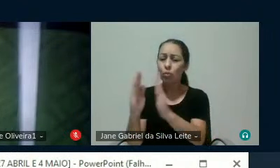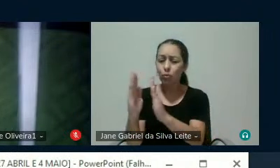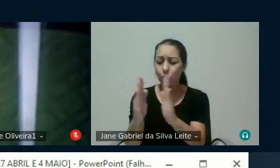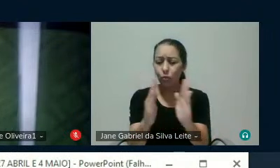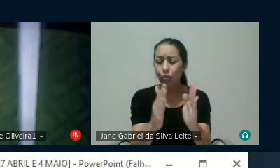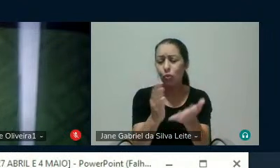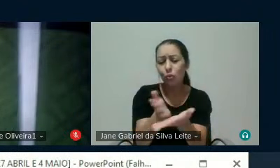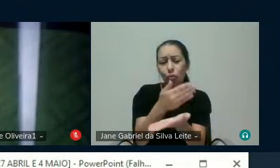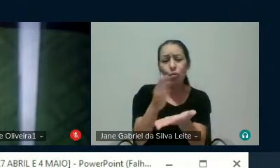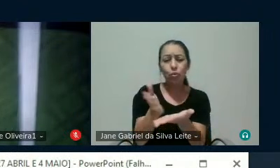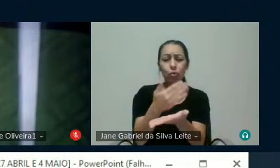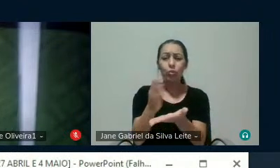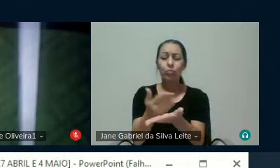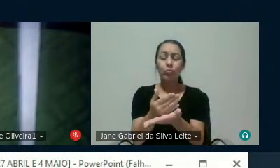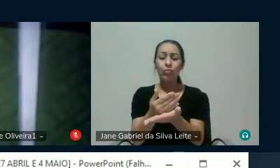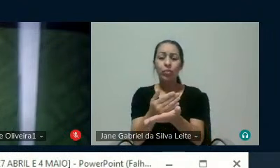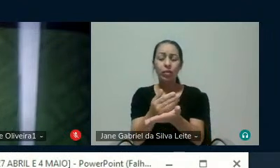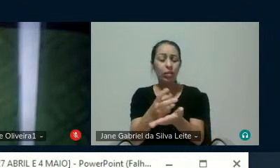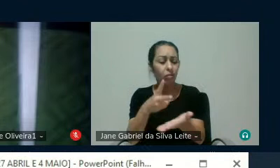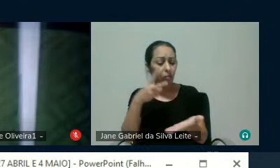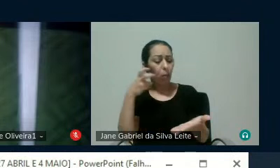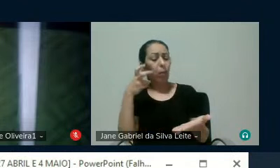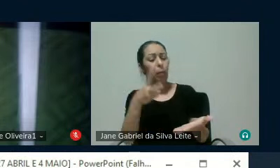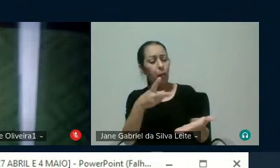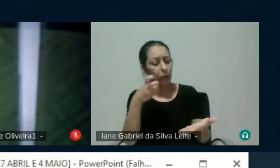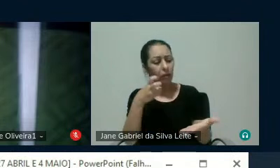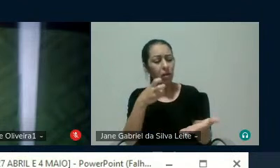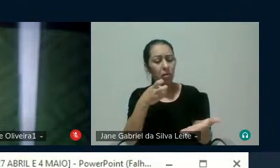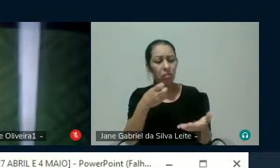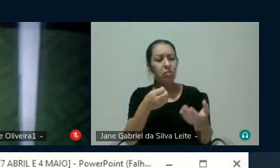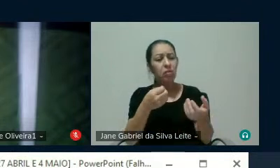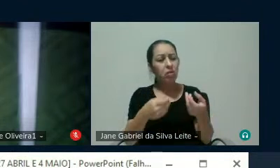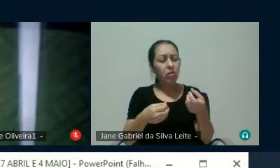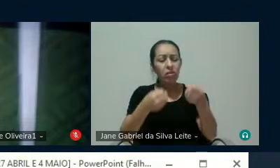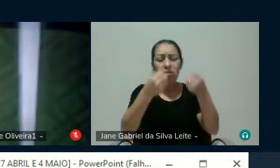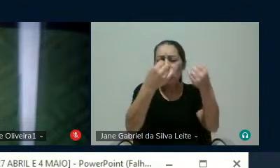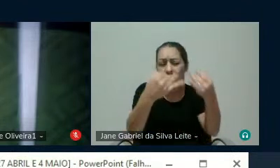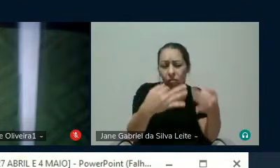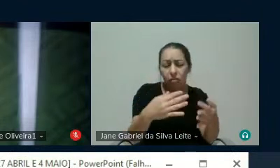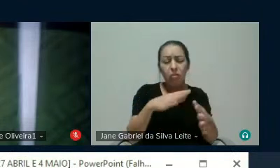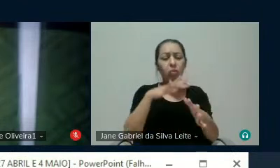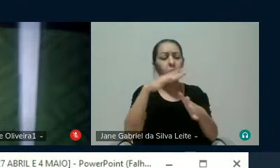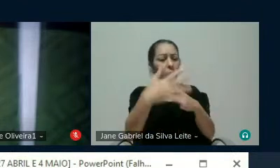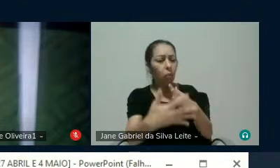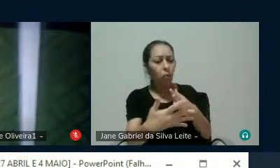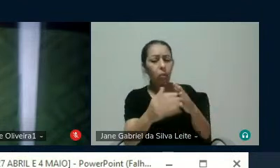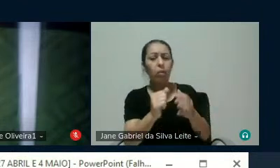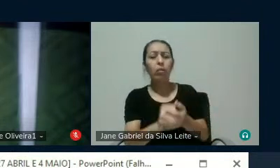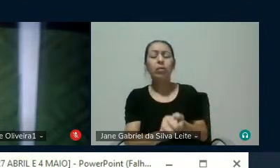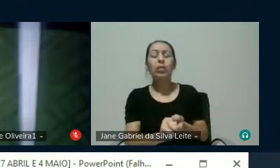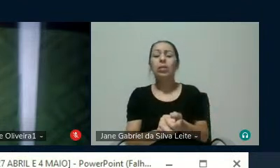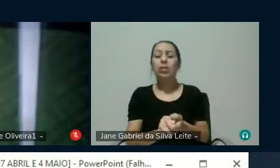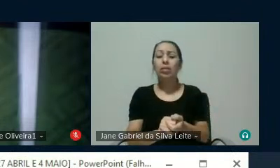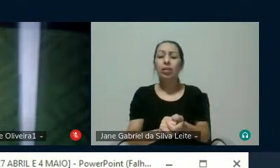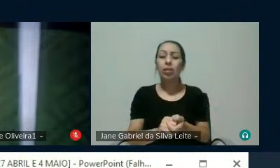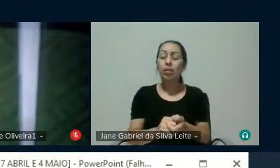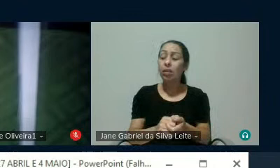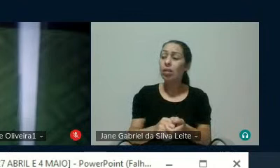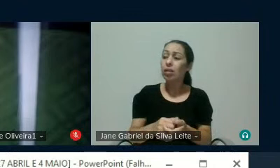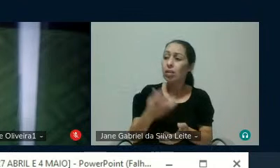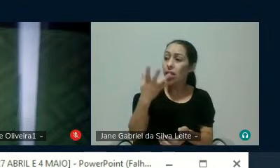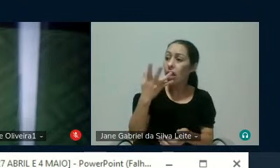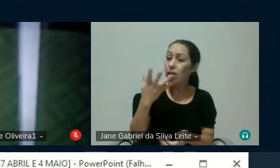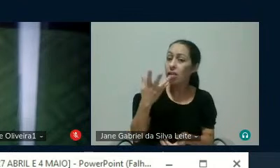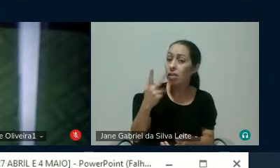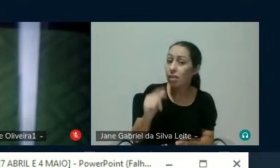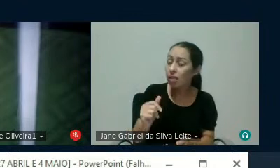interessantes mesmo, bem atrativas, são narradas para as crianças surdas, que muitas vezes representam em forma de